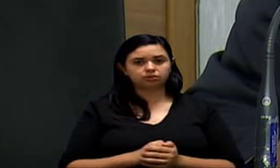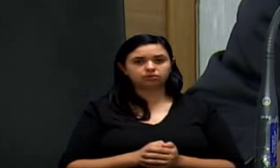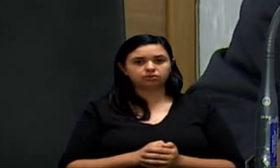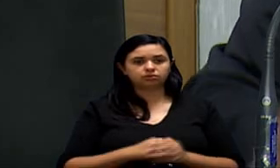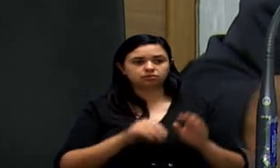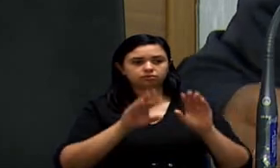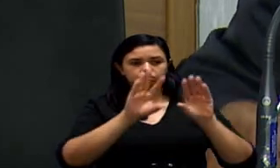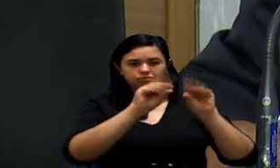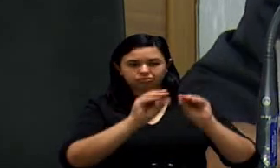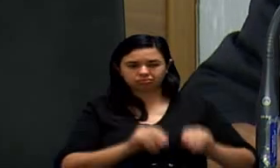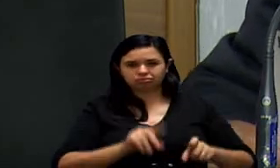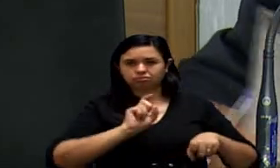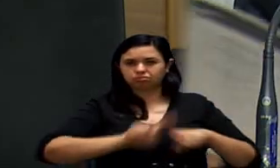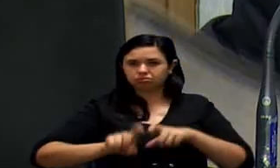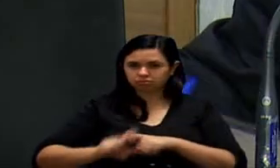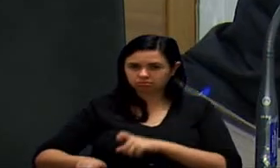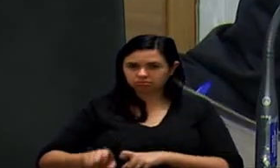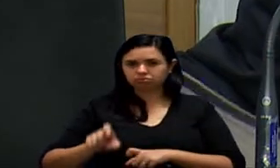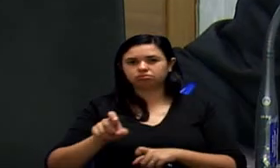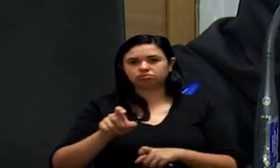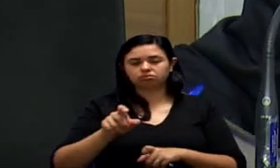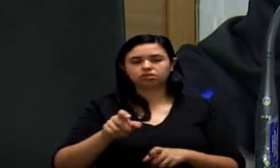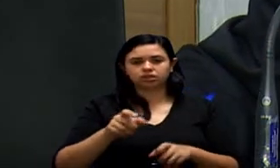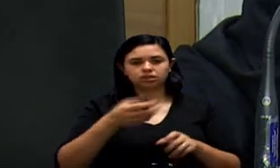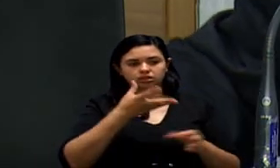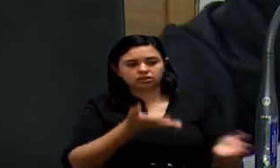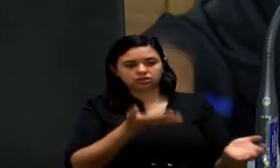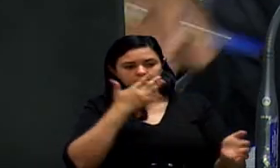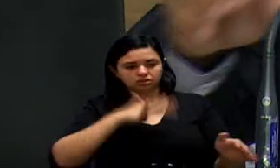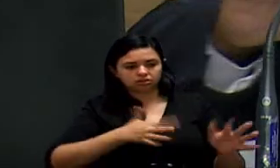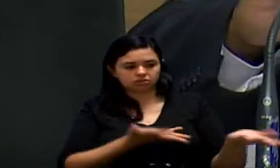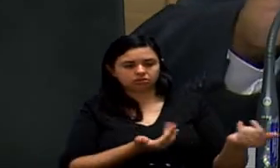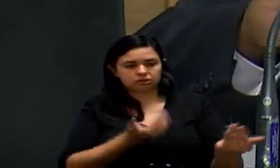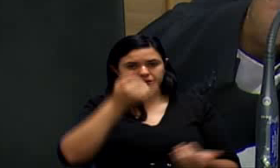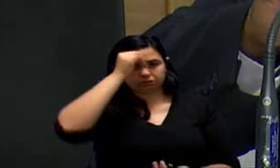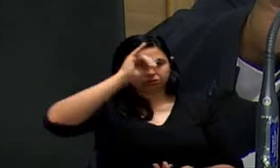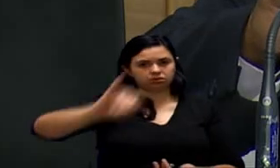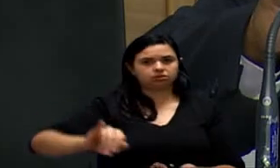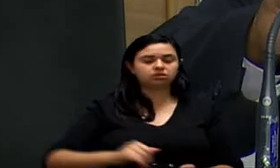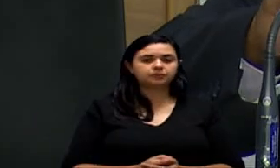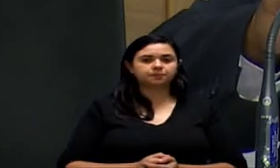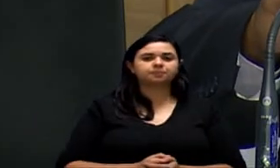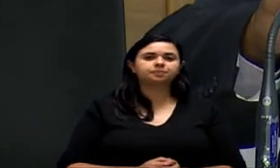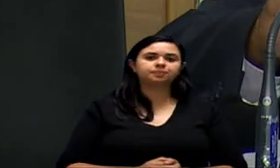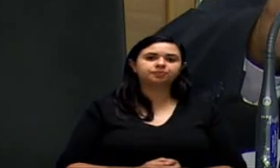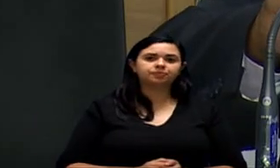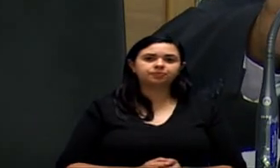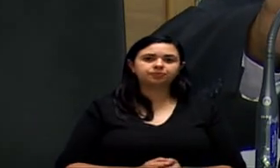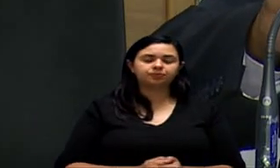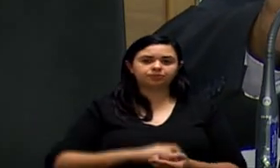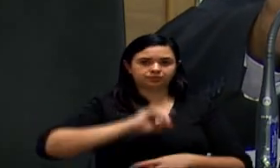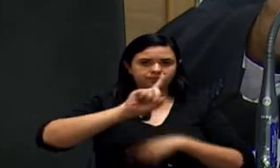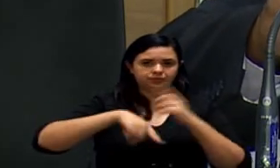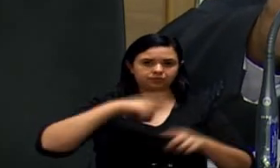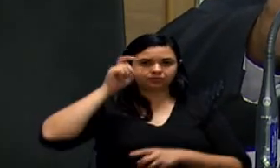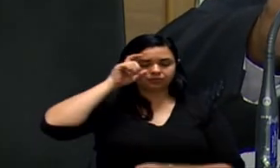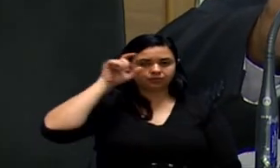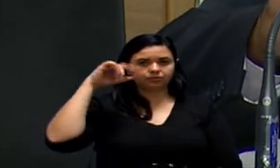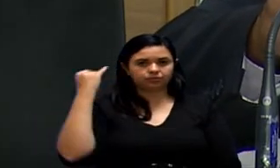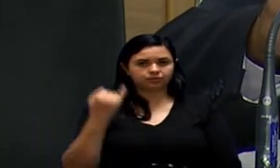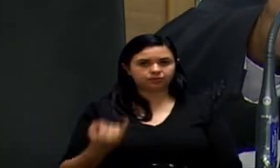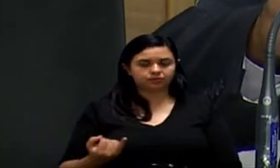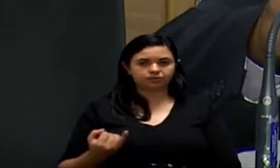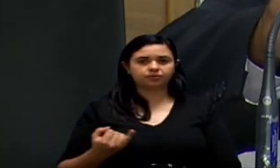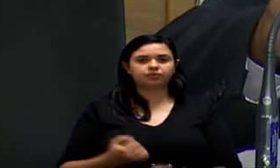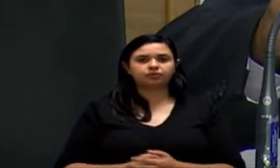Adolescentes. Eu gostaria depois, vou dar a palavra para o Cristiano fazer o comunicado, depois logo em seguida a Yara vai, antes de nós